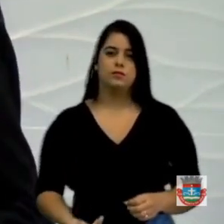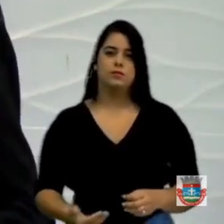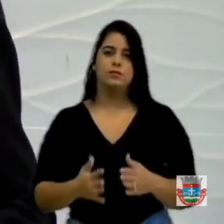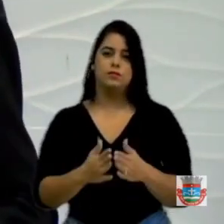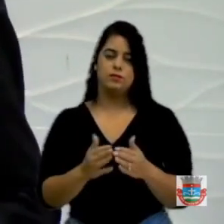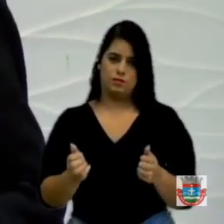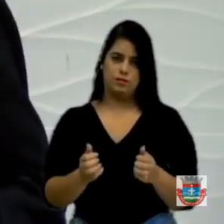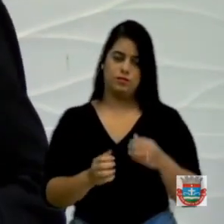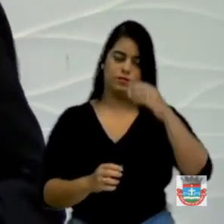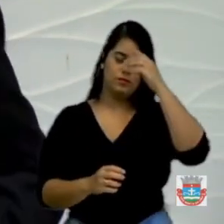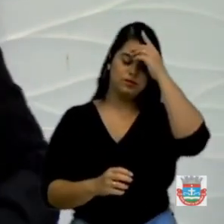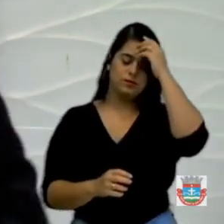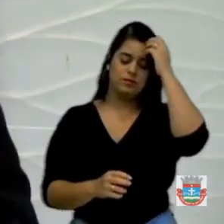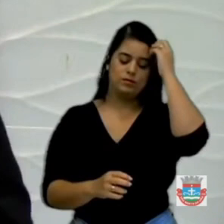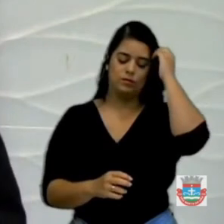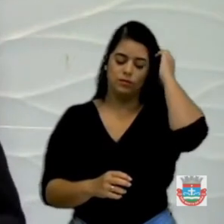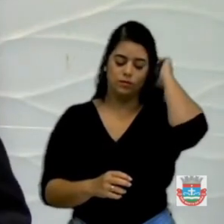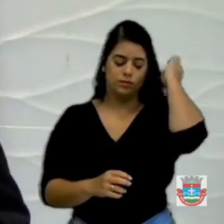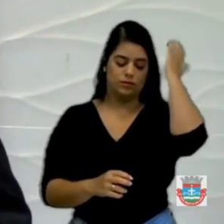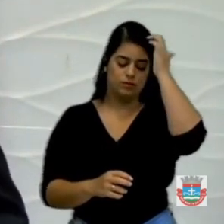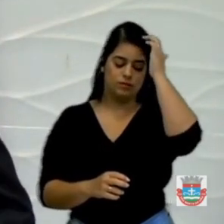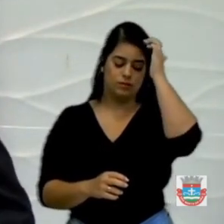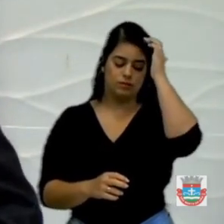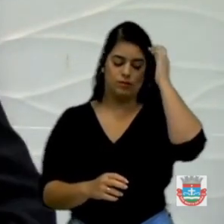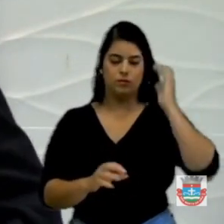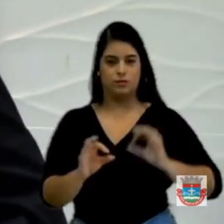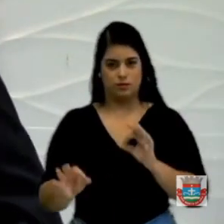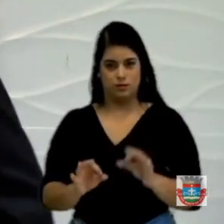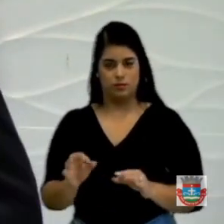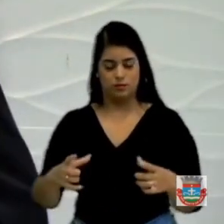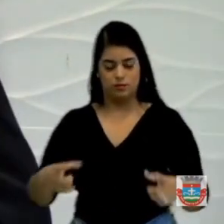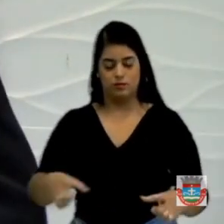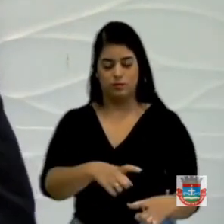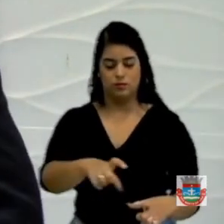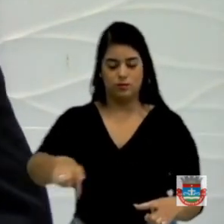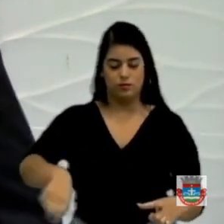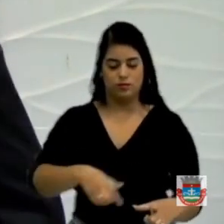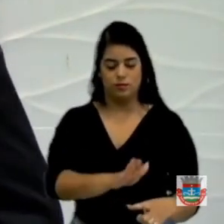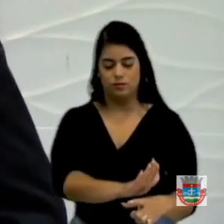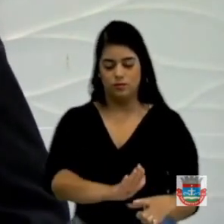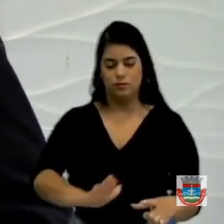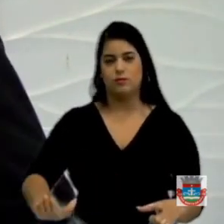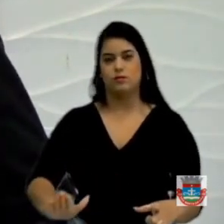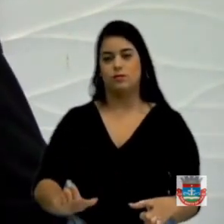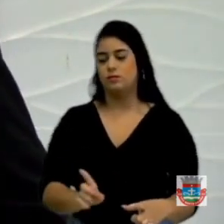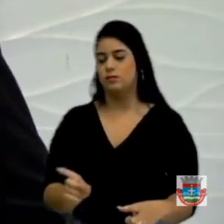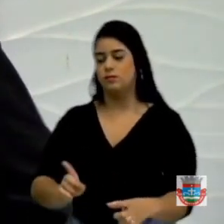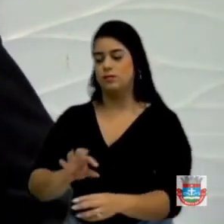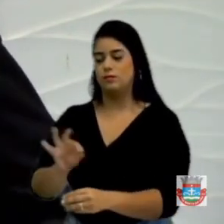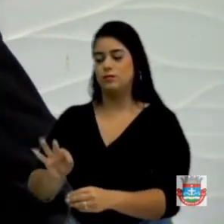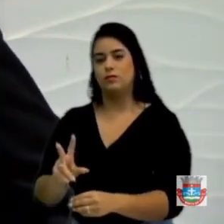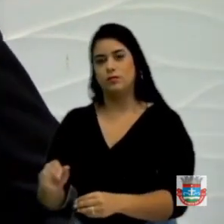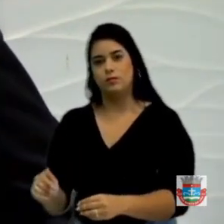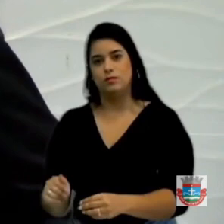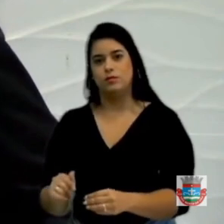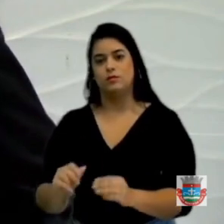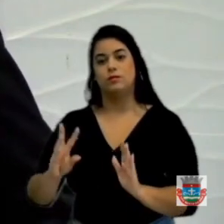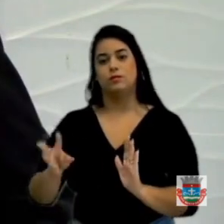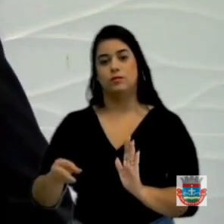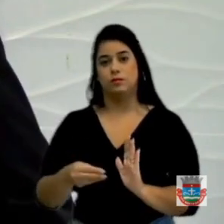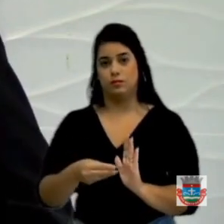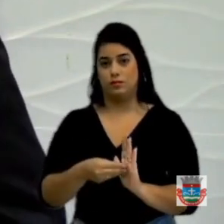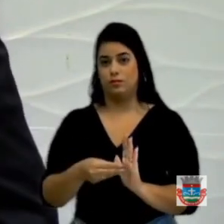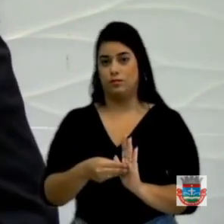aqui. A operação Tapa Buraco na Vila do Espírito Santo, que eu coloquei aqui uma emenda